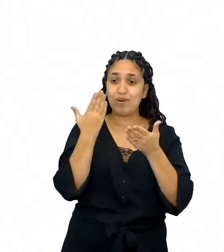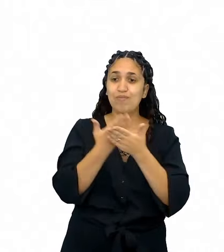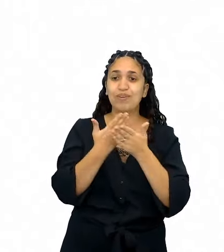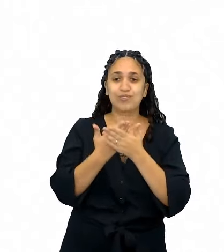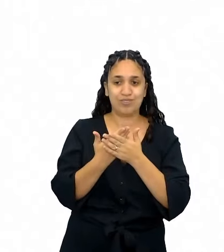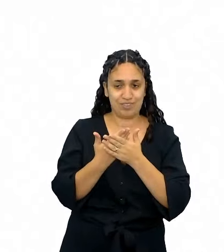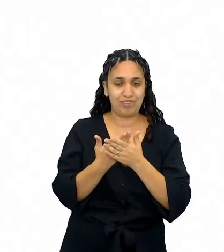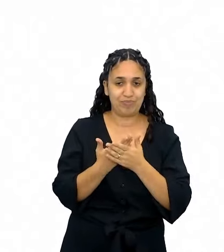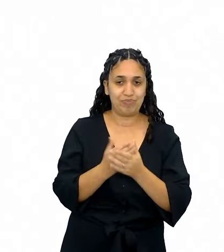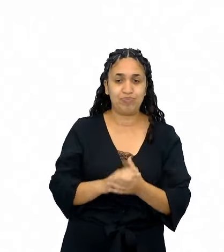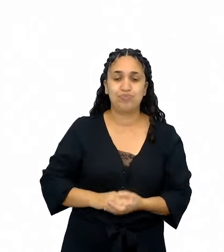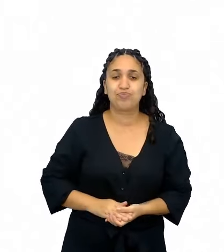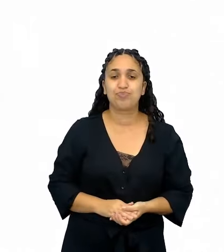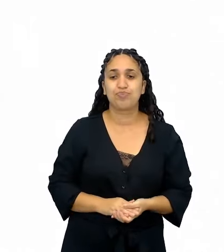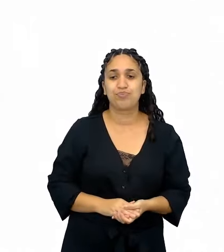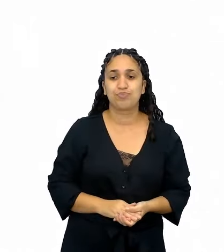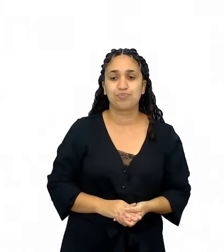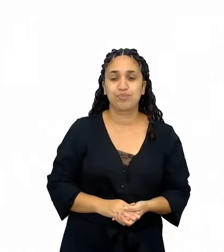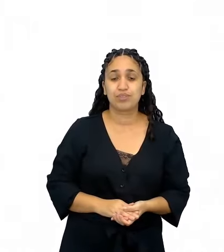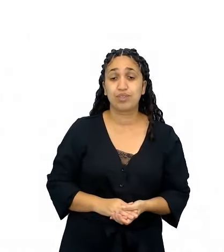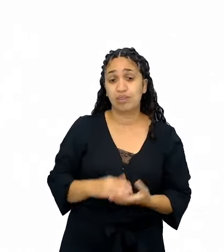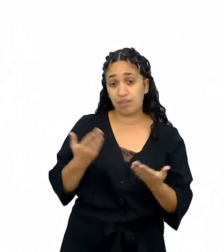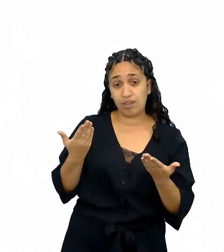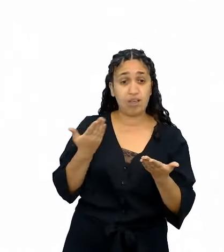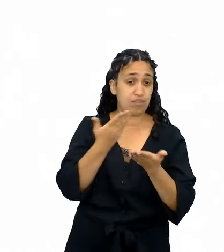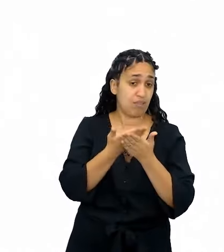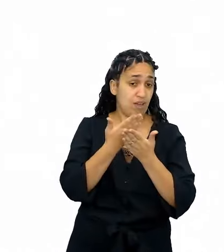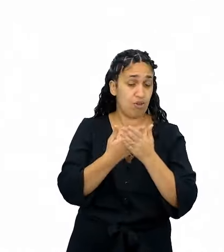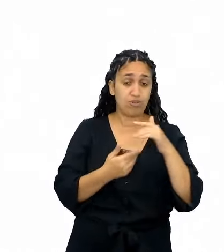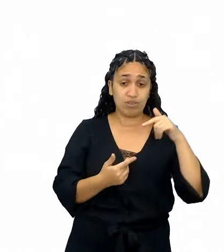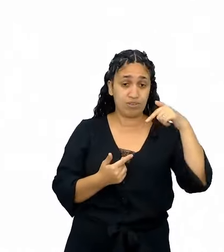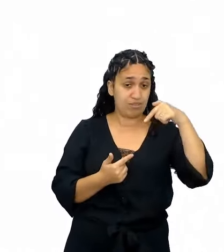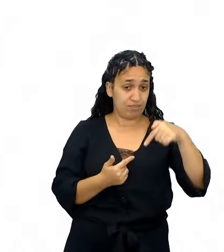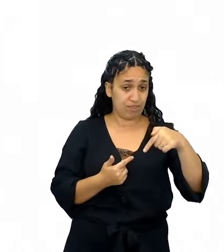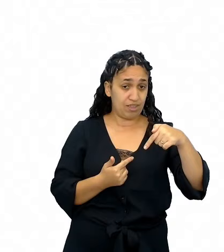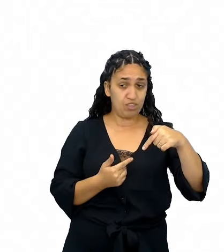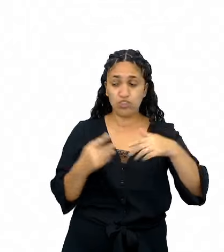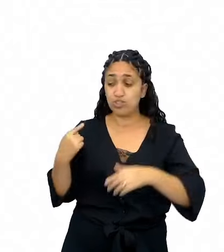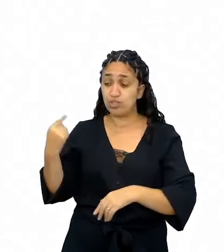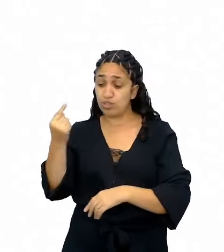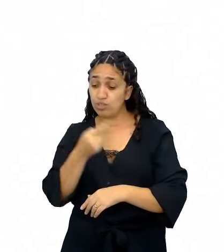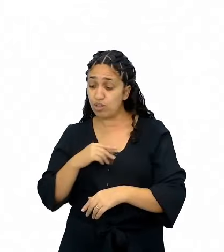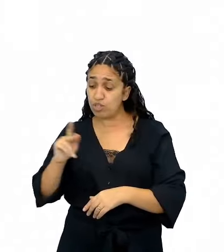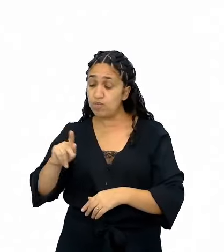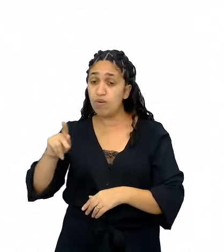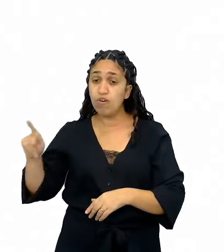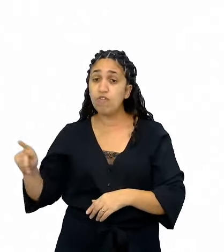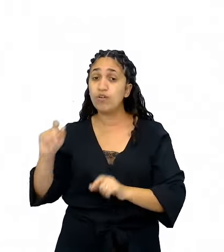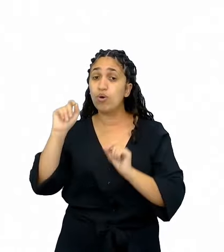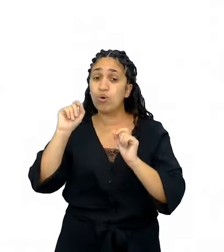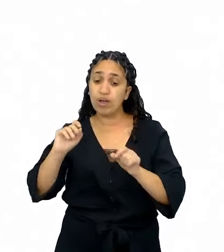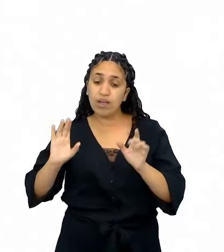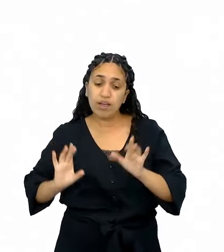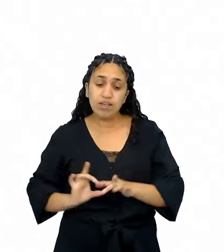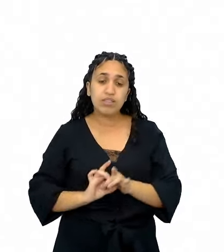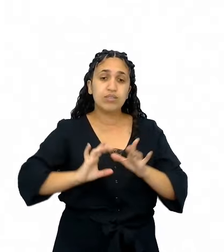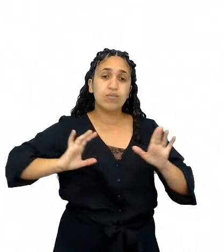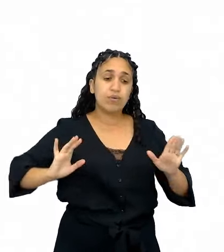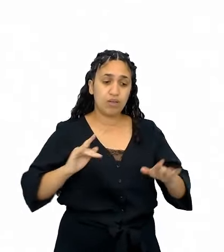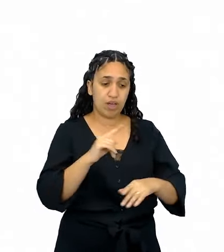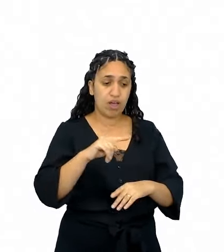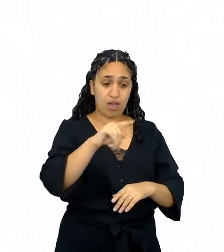deveríamos disponibilizar aos estudantes os textos do Guia Alimentar para a População Brasileira,